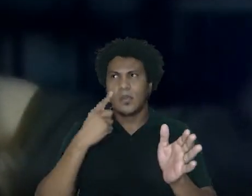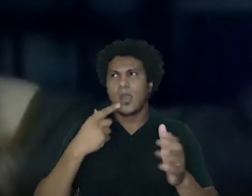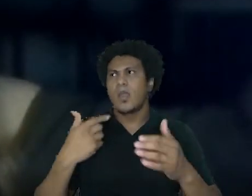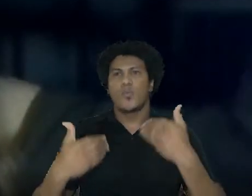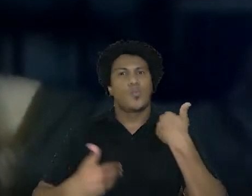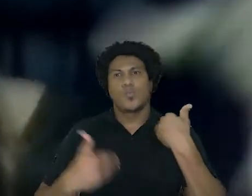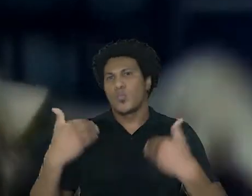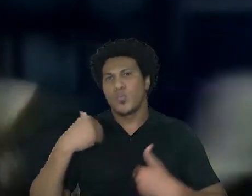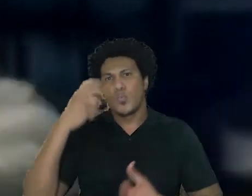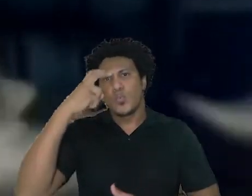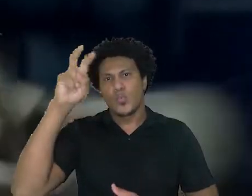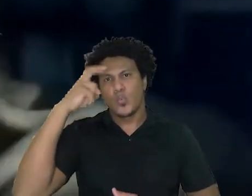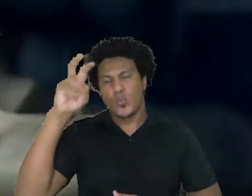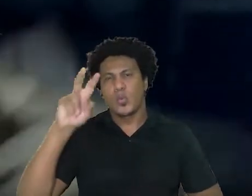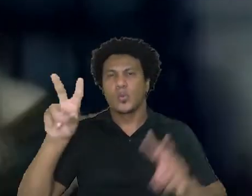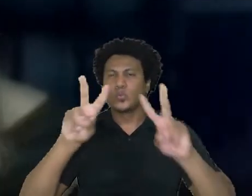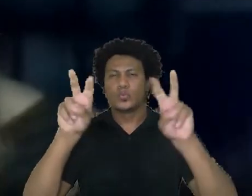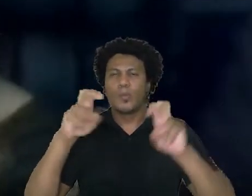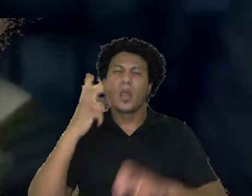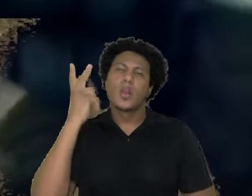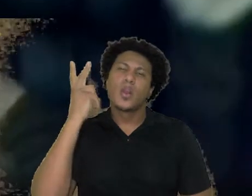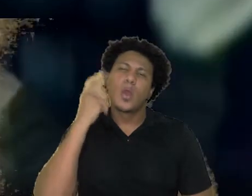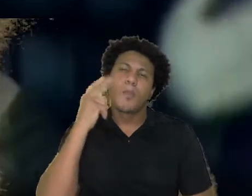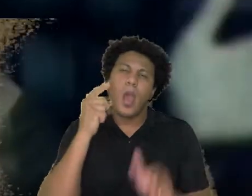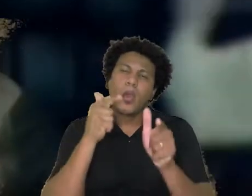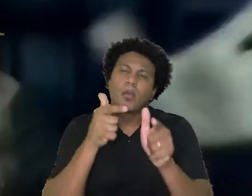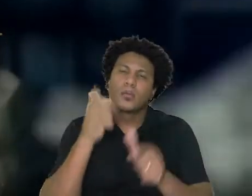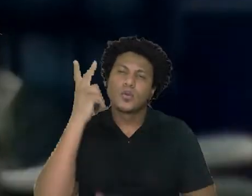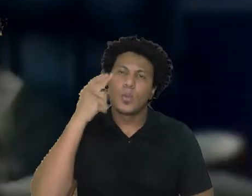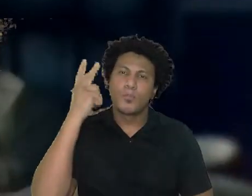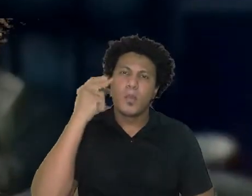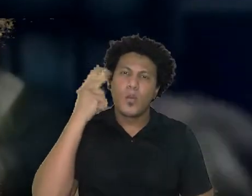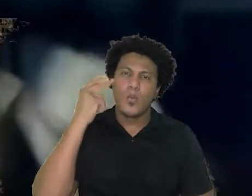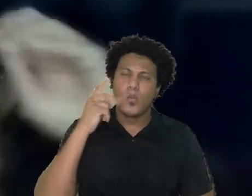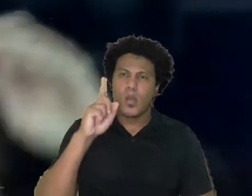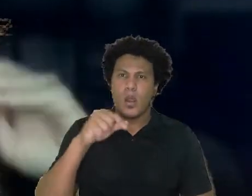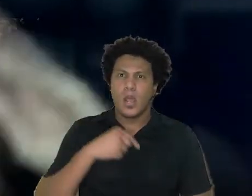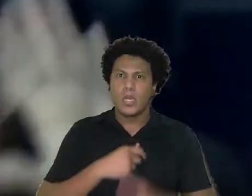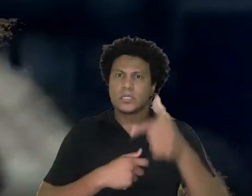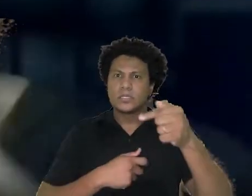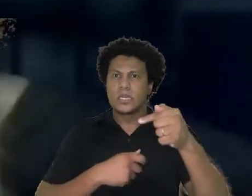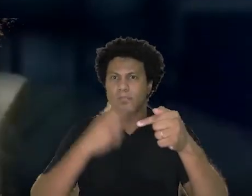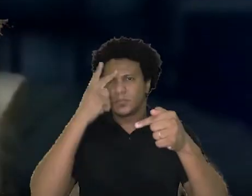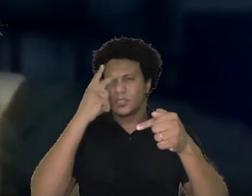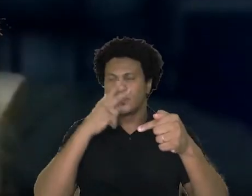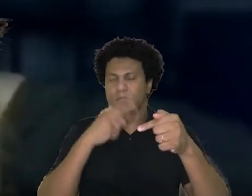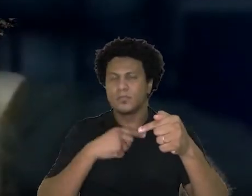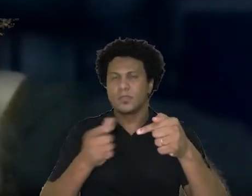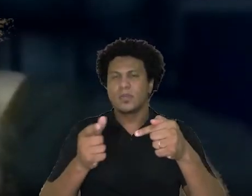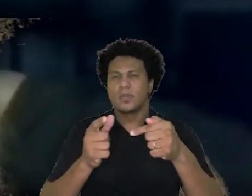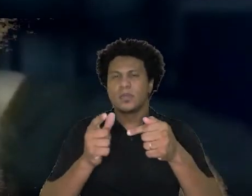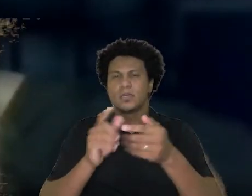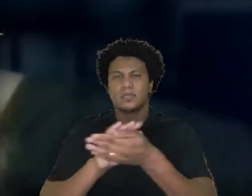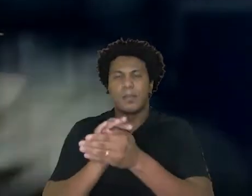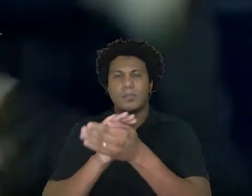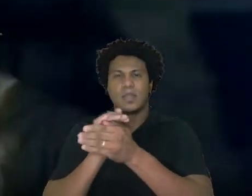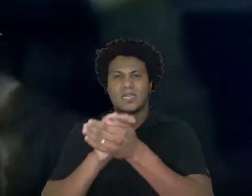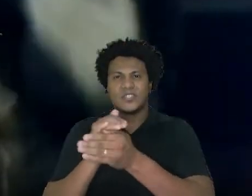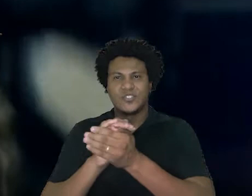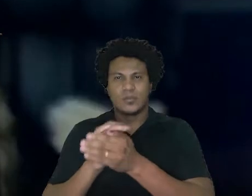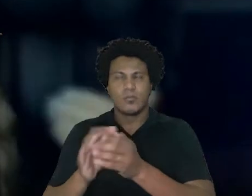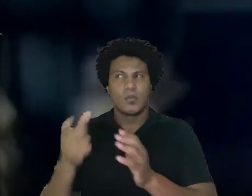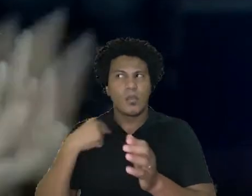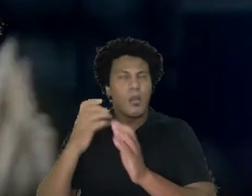de luz. Quando eu pego. Eis aqui os resultados das pesquisas. A gordura de um corpo humano, de